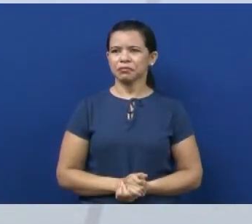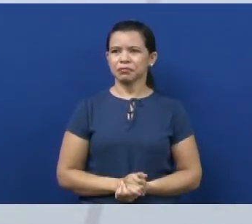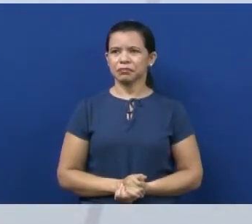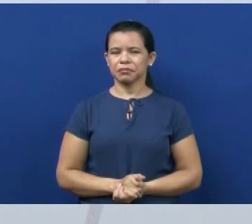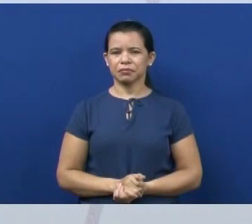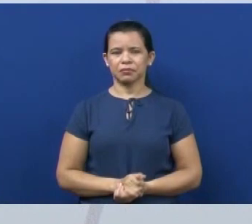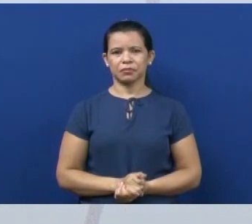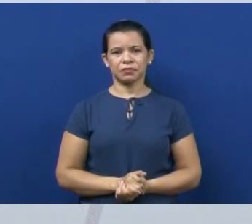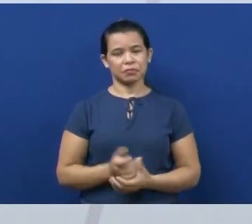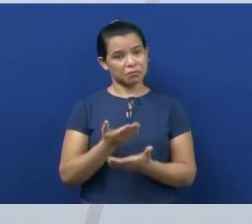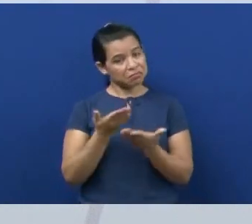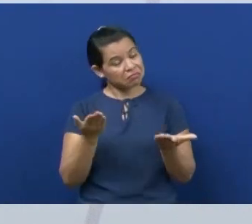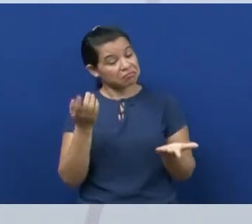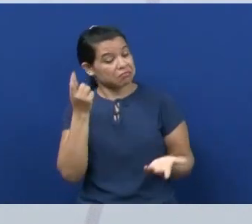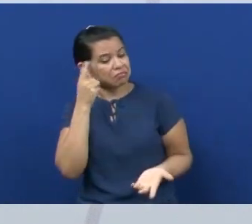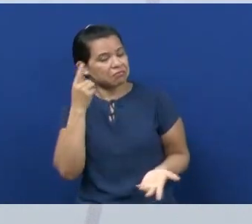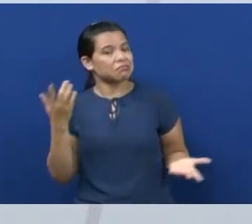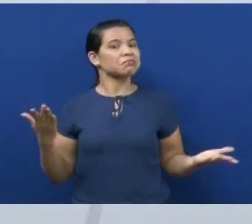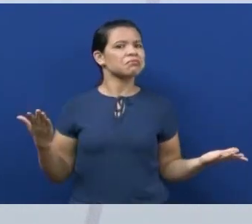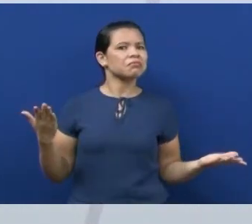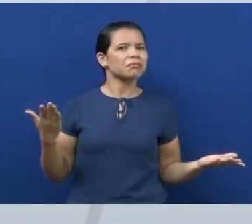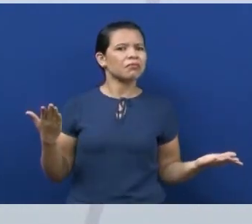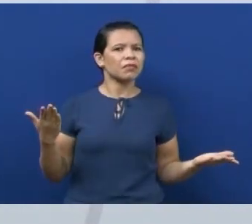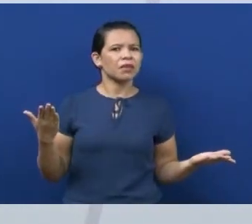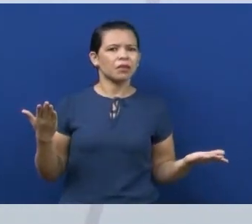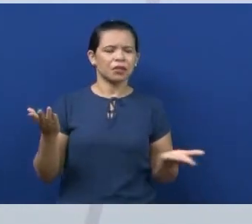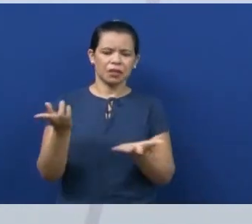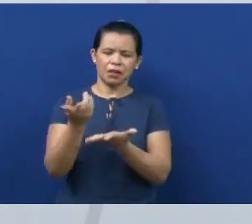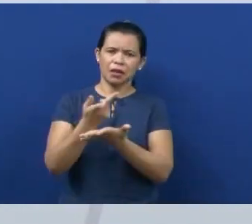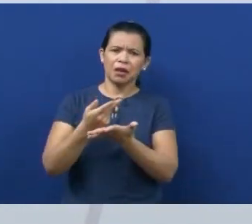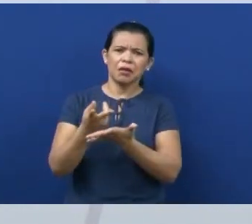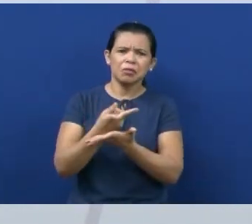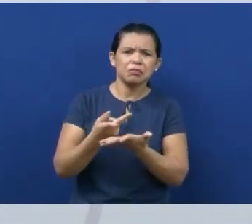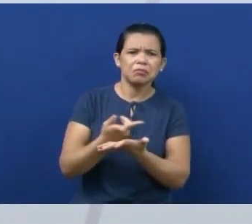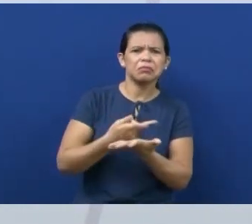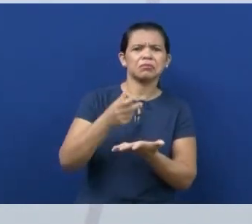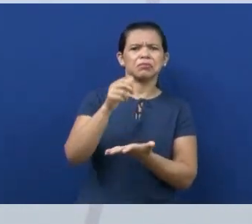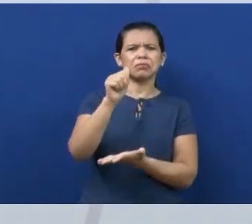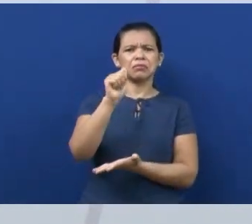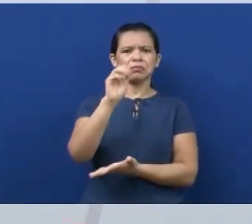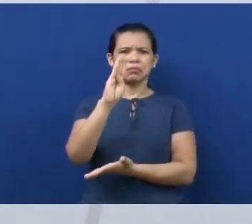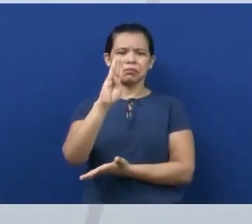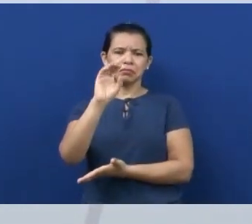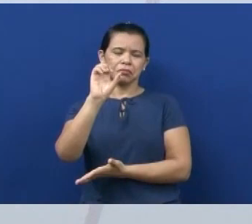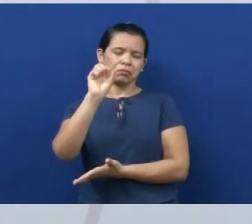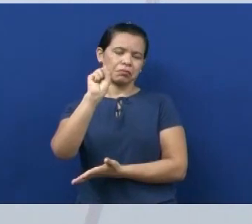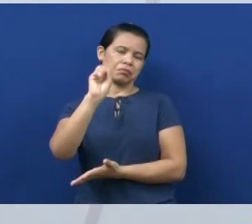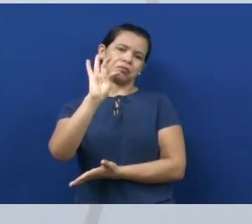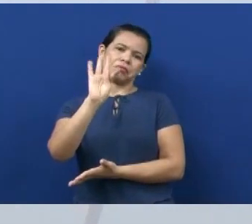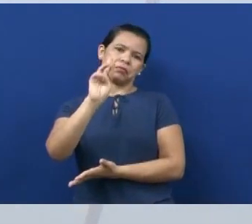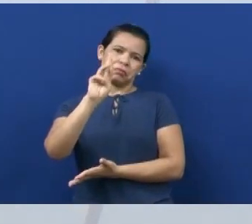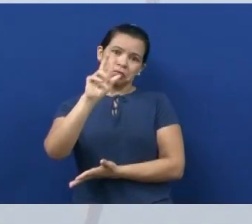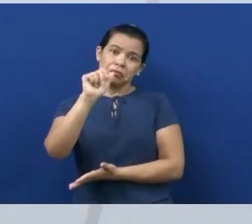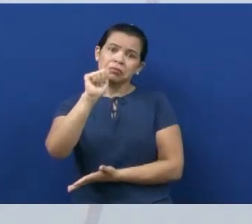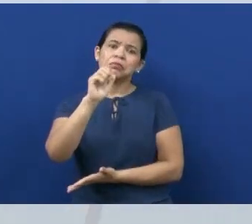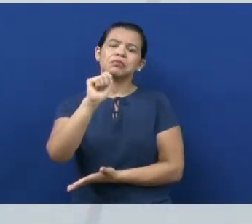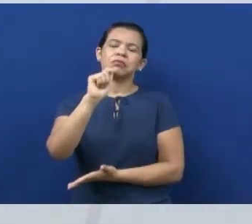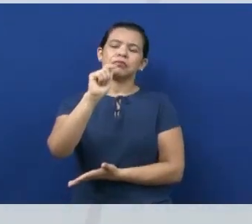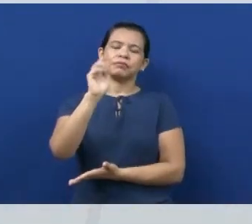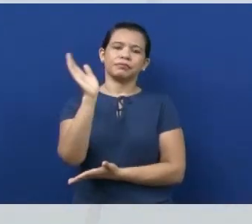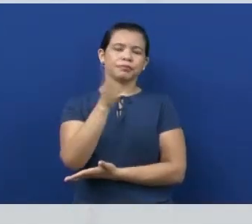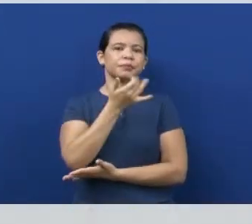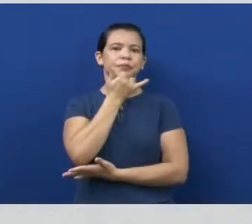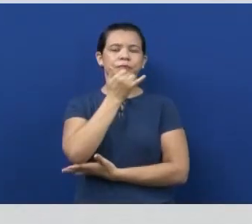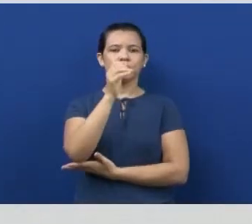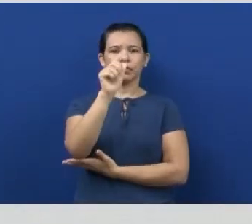Bom, vocês devem estar se perguntando o que é a arte abstrata, gente? Então vamos lá. Acompanha comigo aqui na